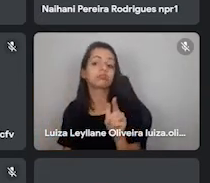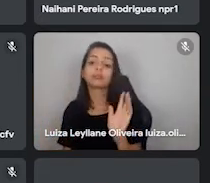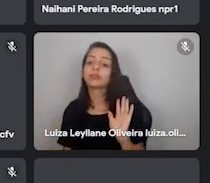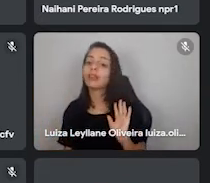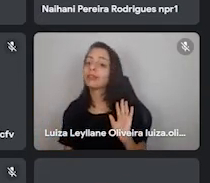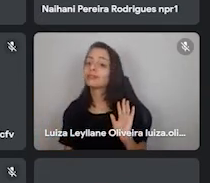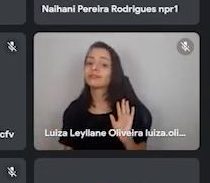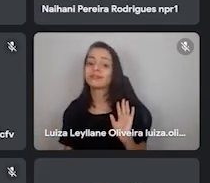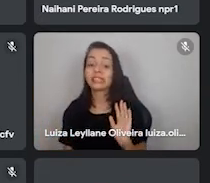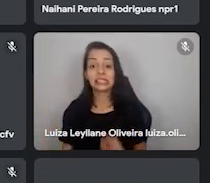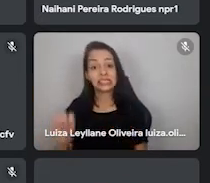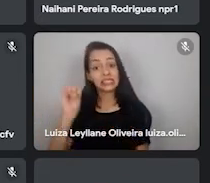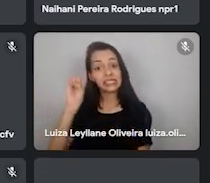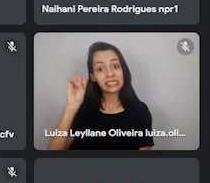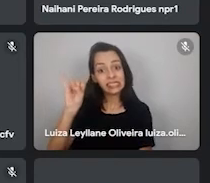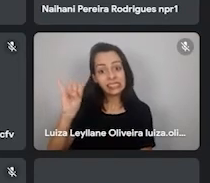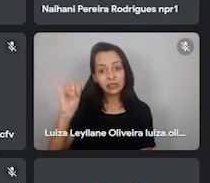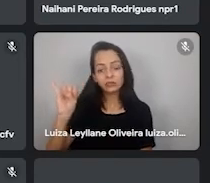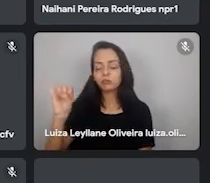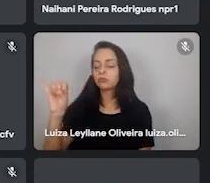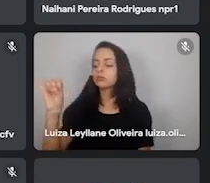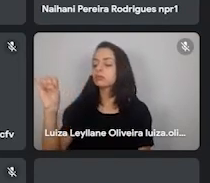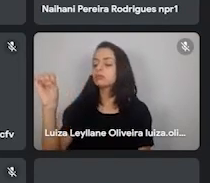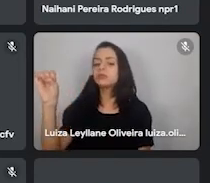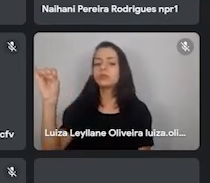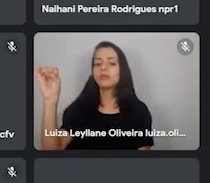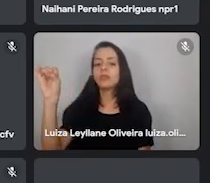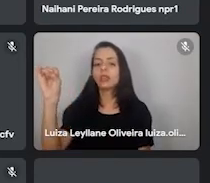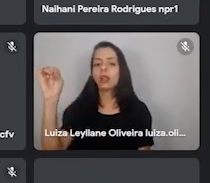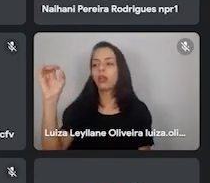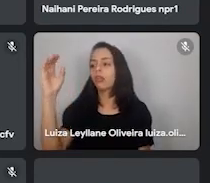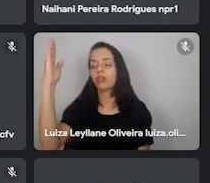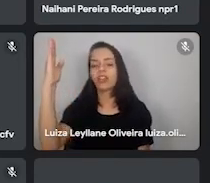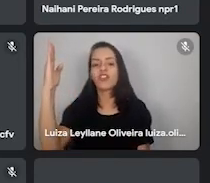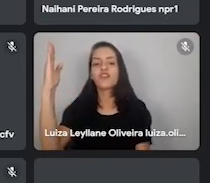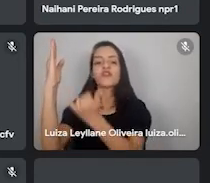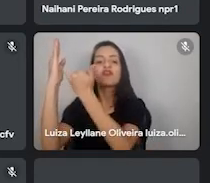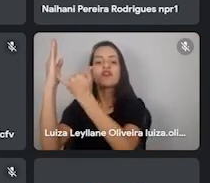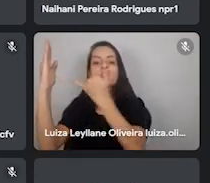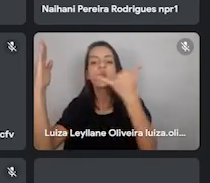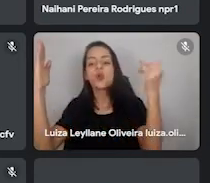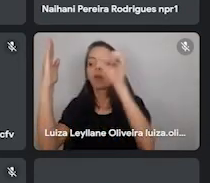partido no local, pessoal, não importa quem esteja lá,